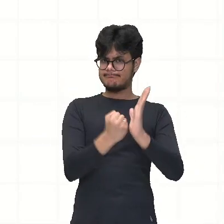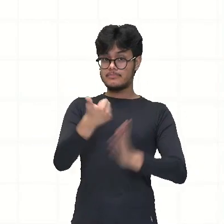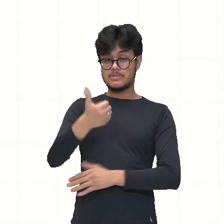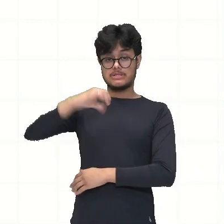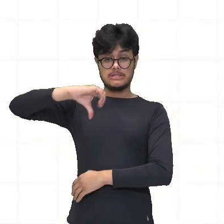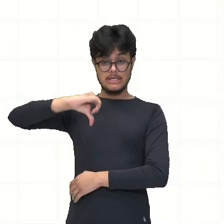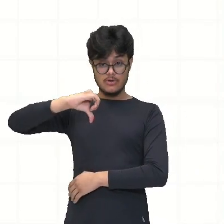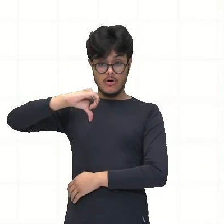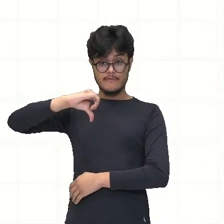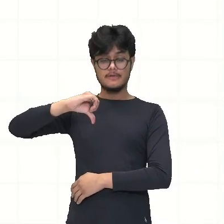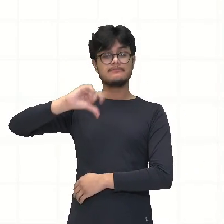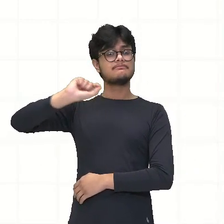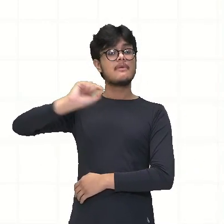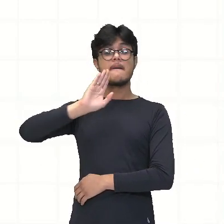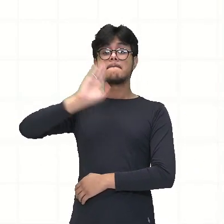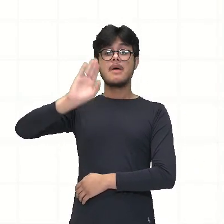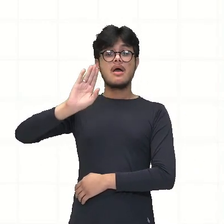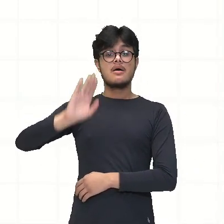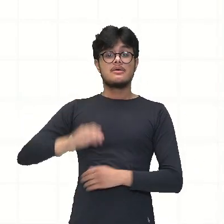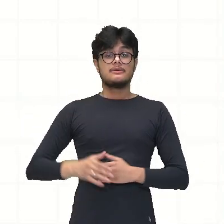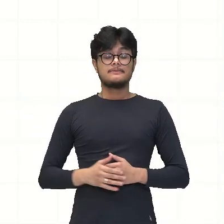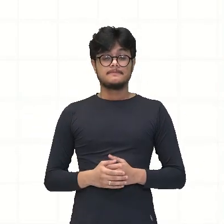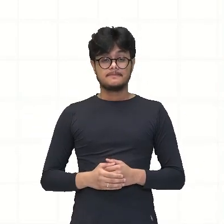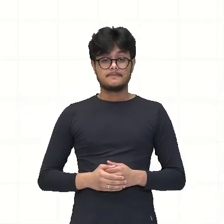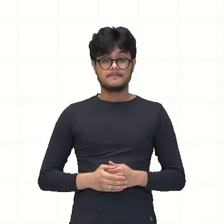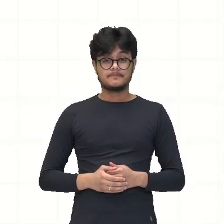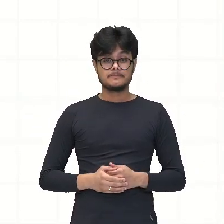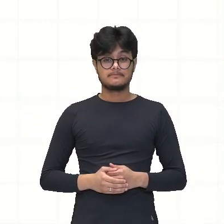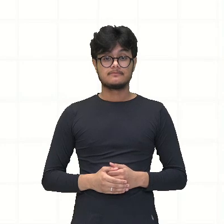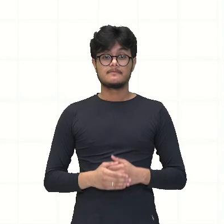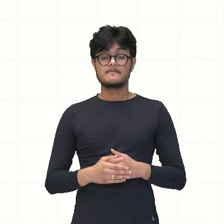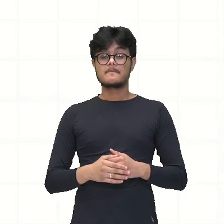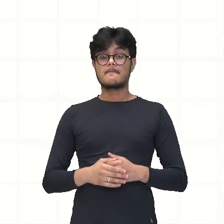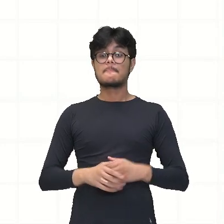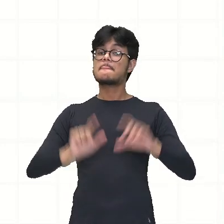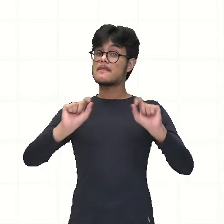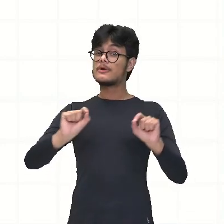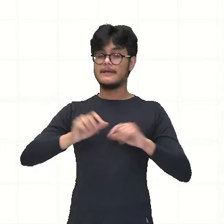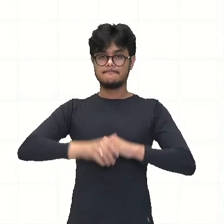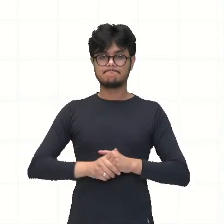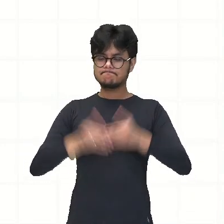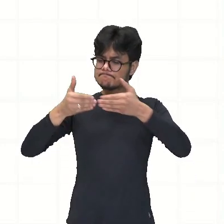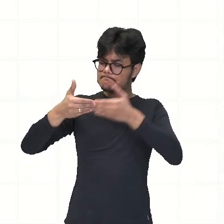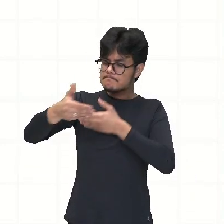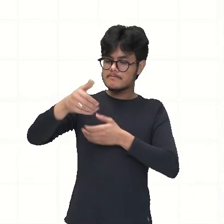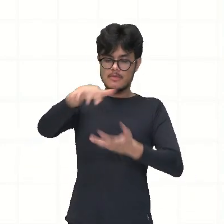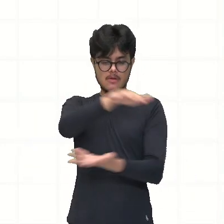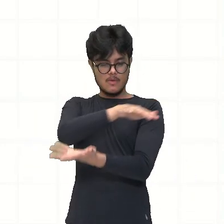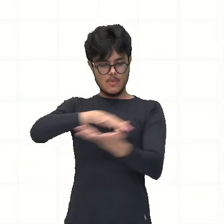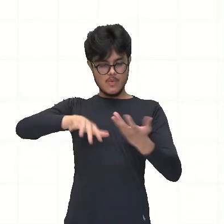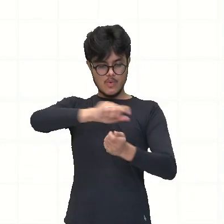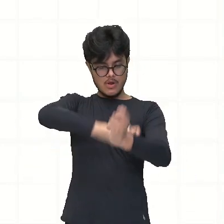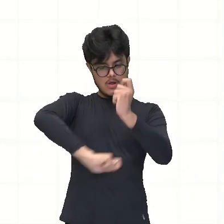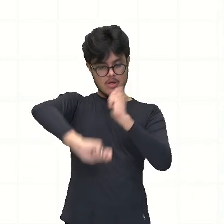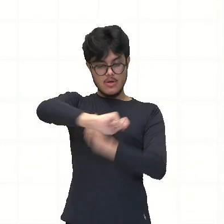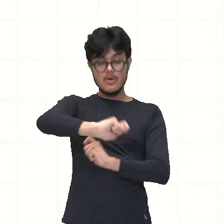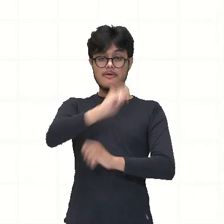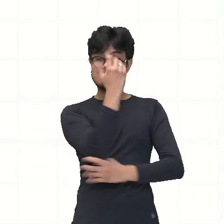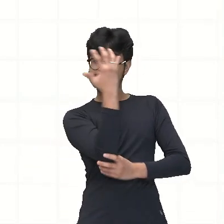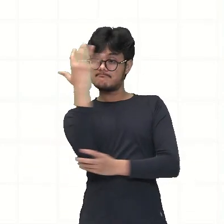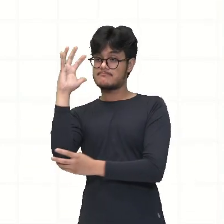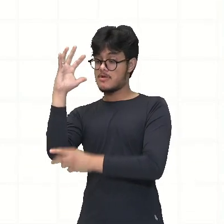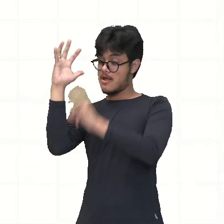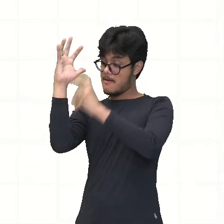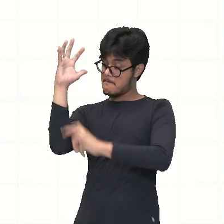se destacar, e também início do século XX, a gente tem a atividade da borracha, tá bom? E isso é